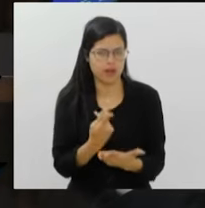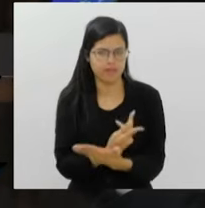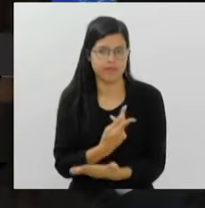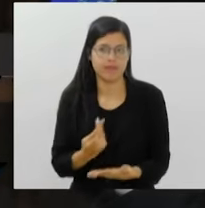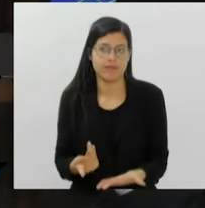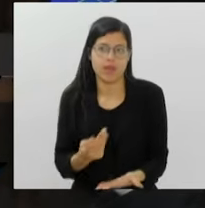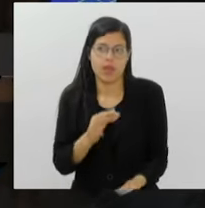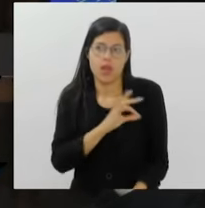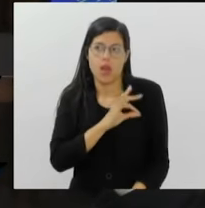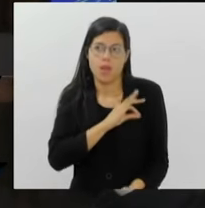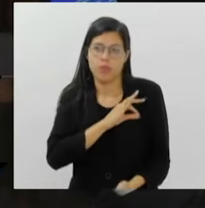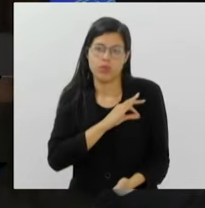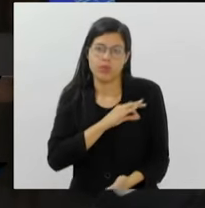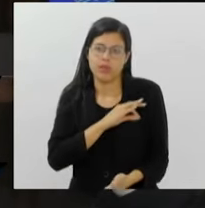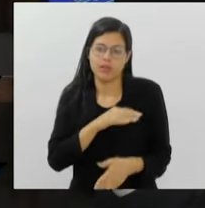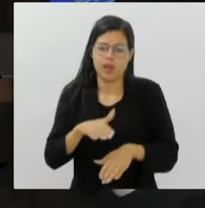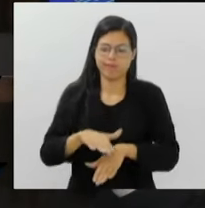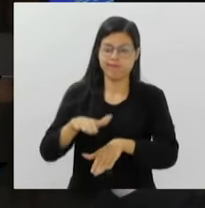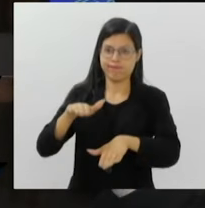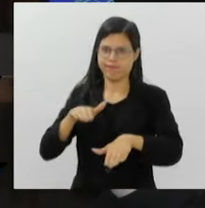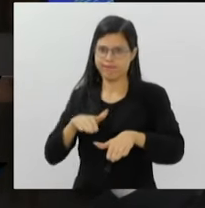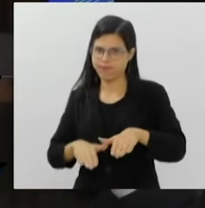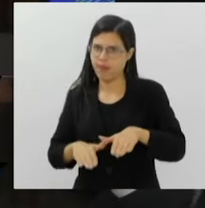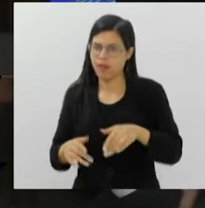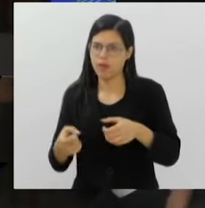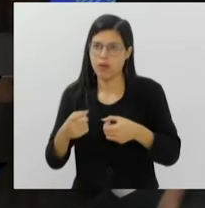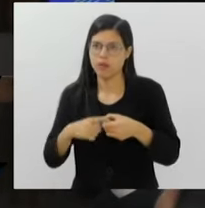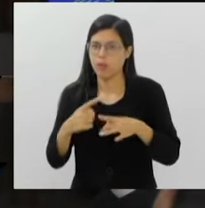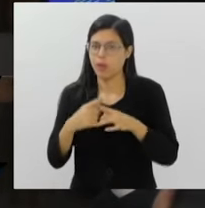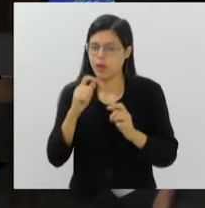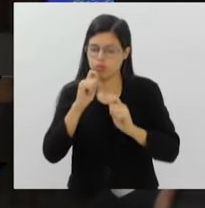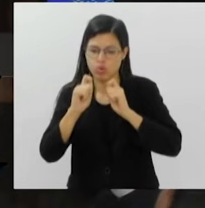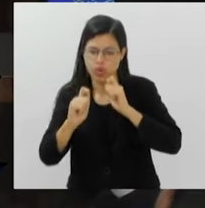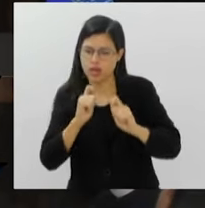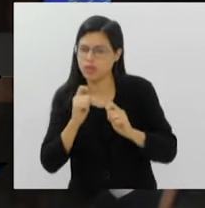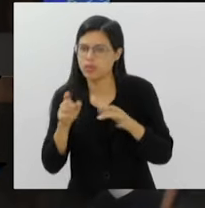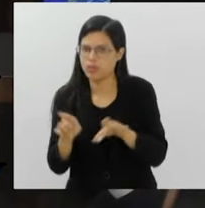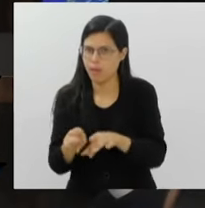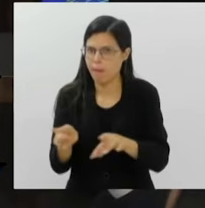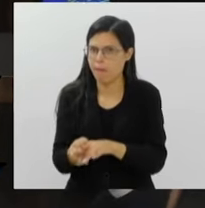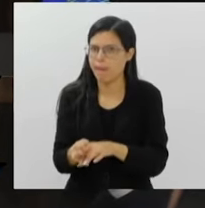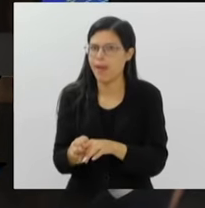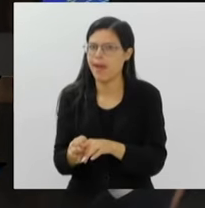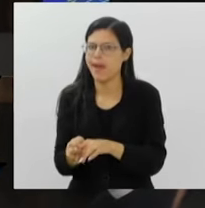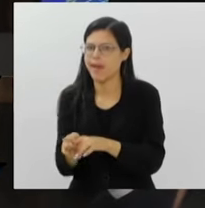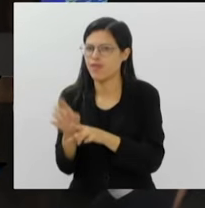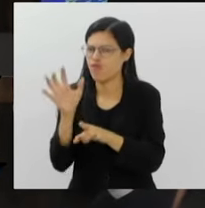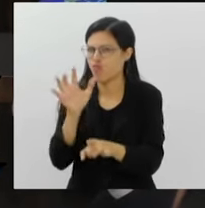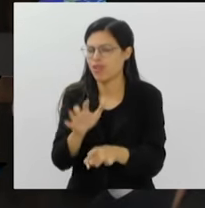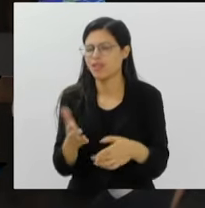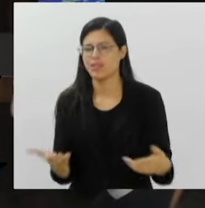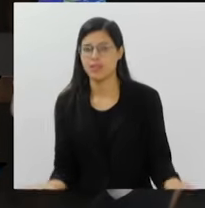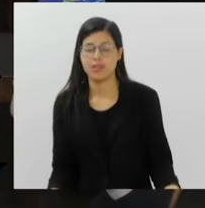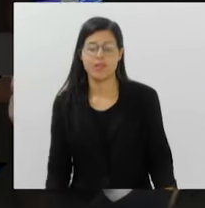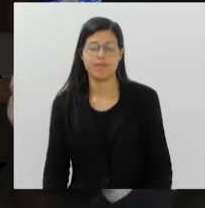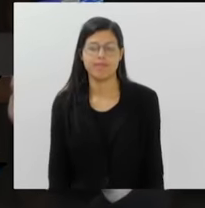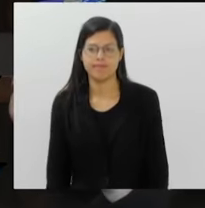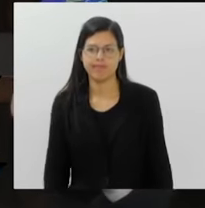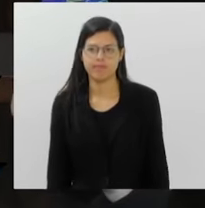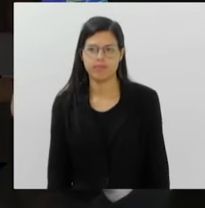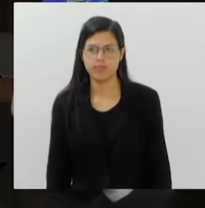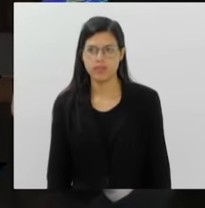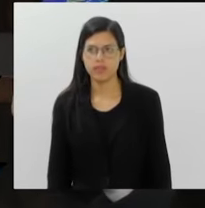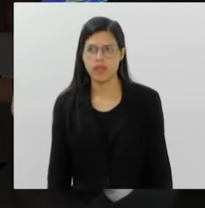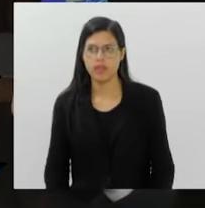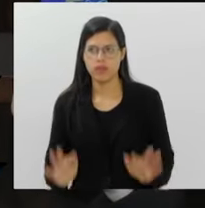porque a imprensa já vem, o próprio Estado não sabe como faz e cria toda essa celeuma que a gente está acostumado a ver. Então, assim, eu